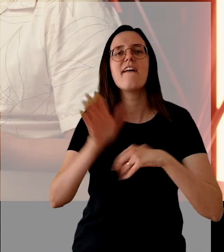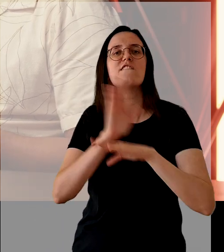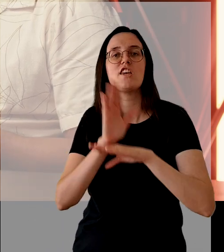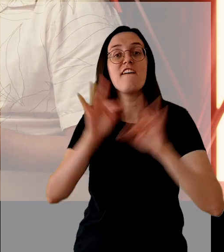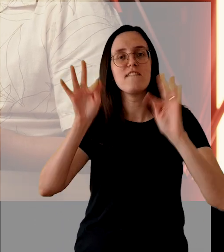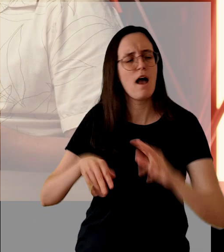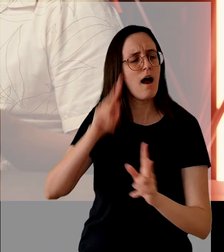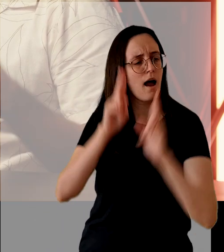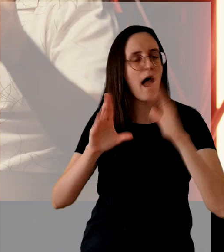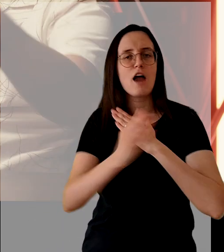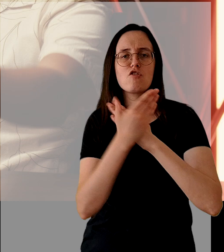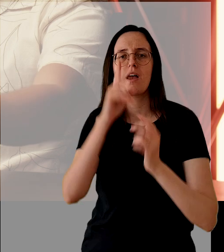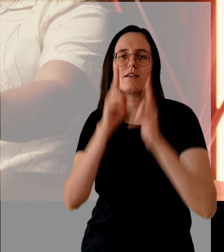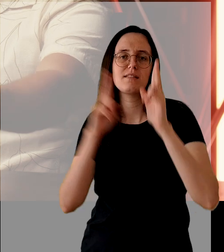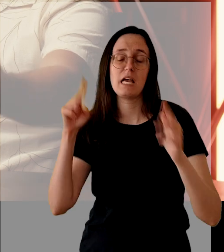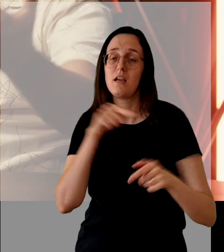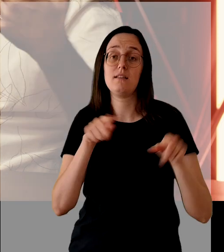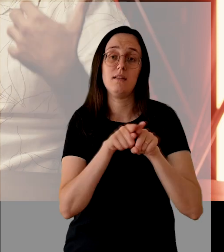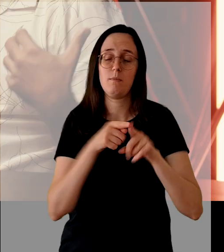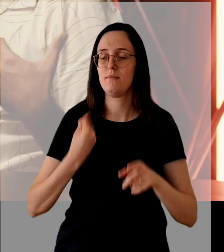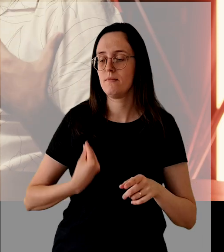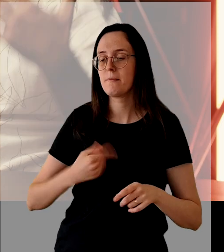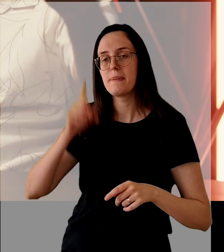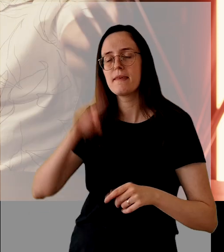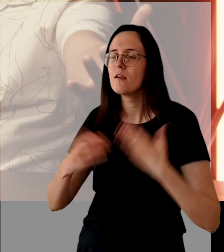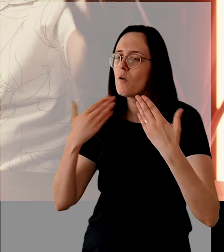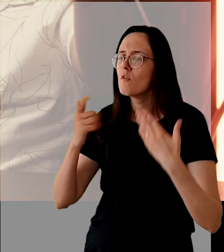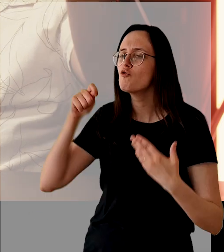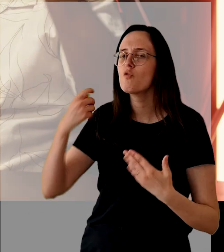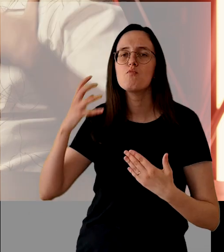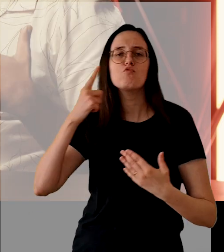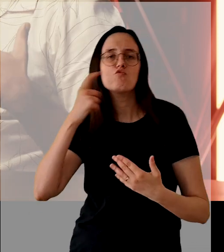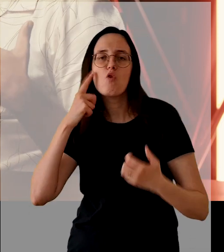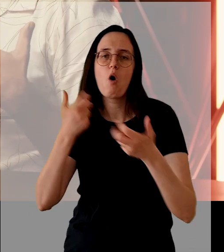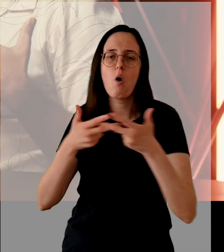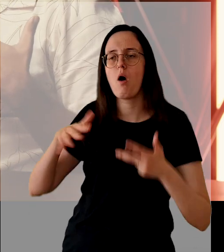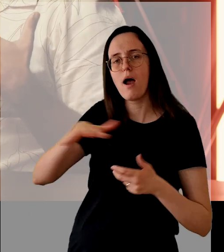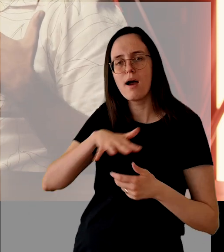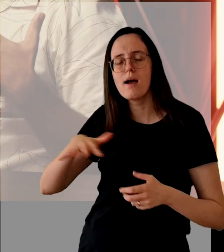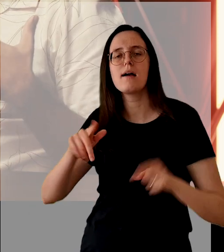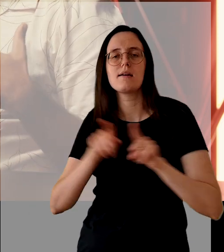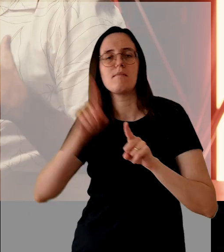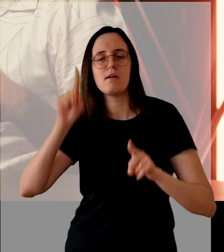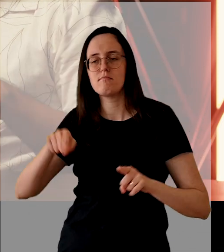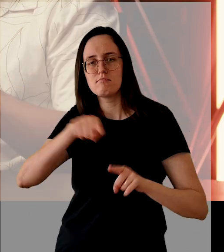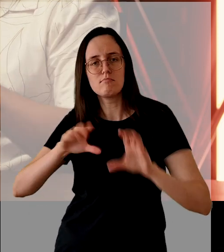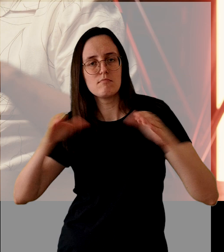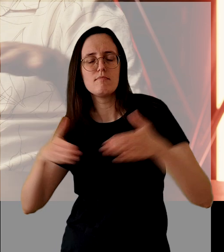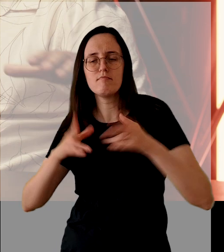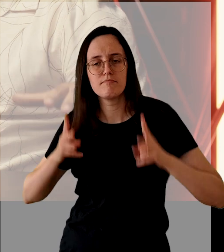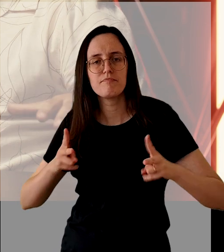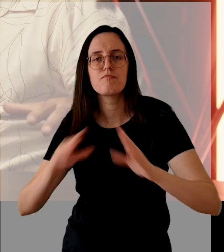no final. E aí ele também faz isso, né? Ele vai conversar com o pessoal do som para ter os arquivos de som, com o continuista para ter